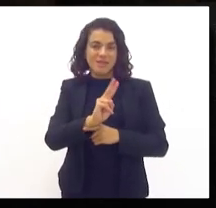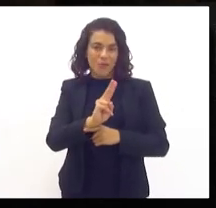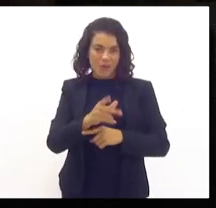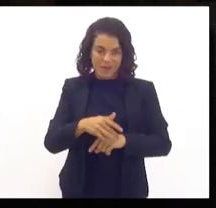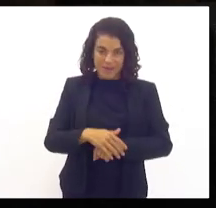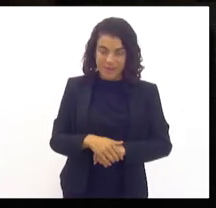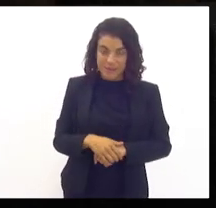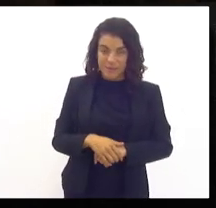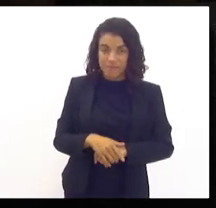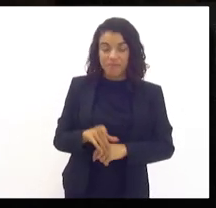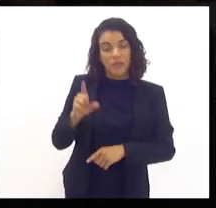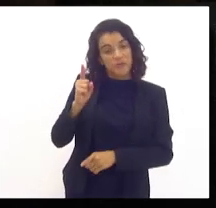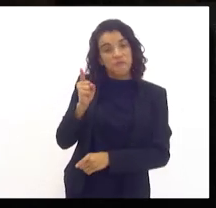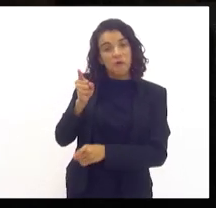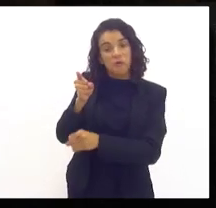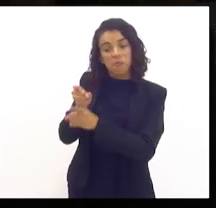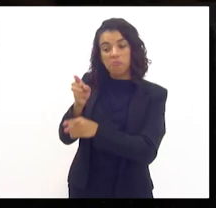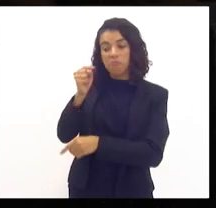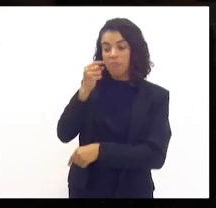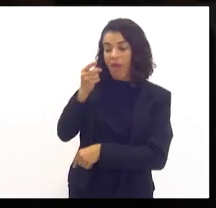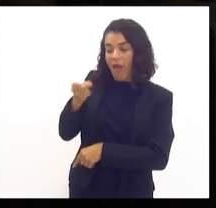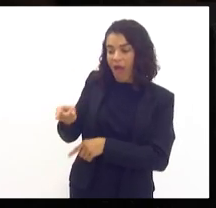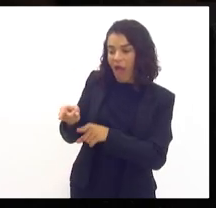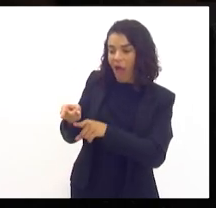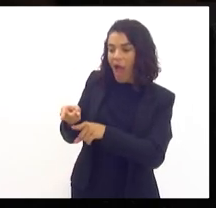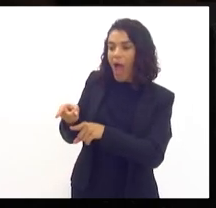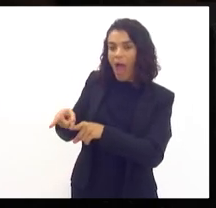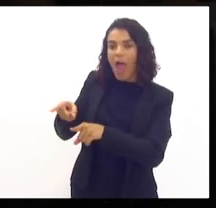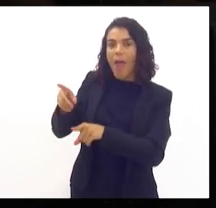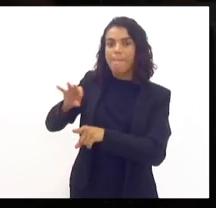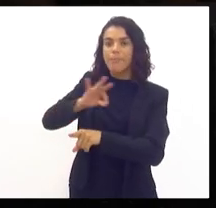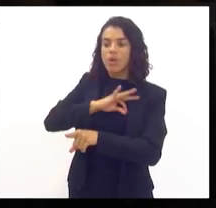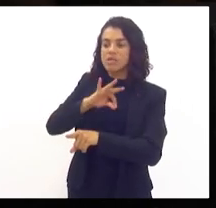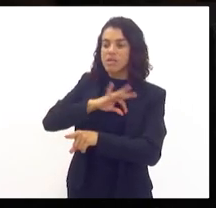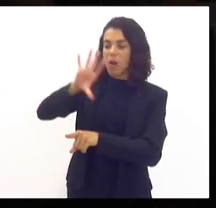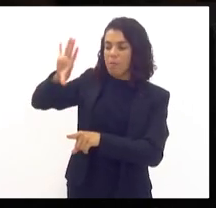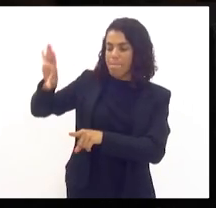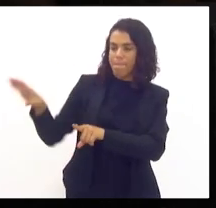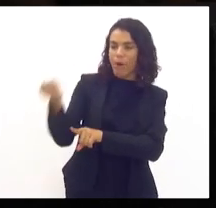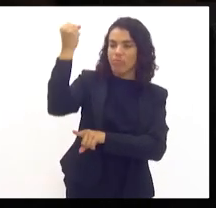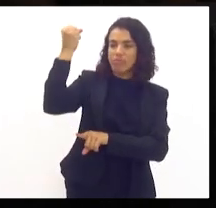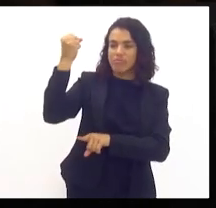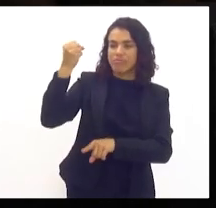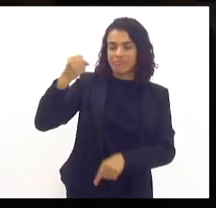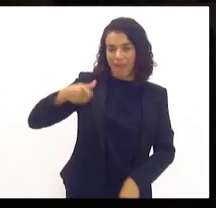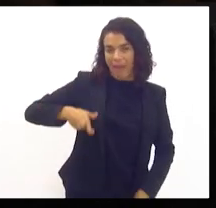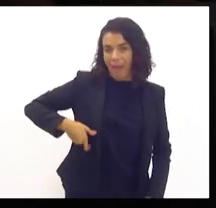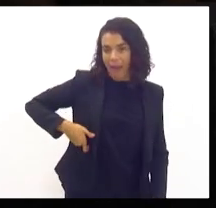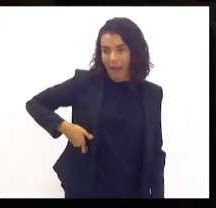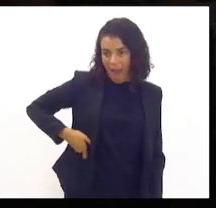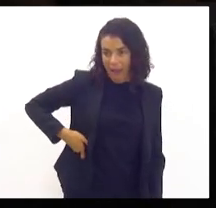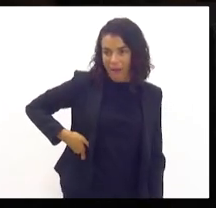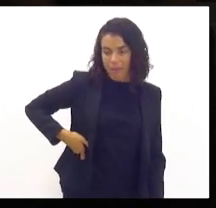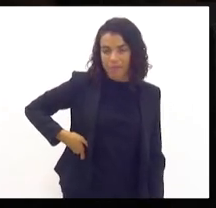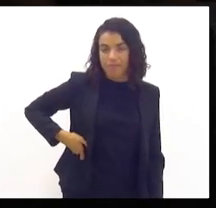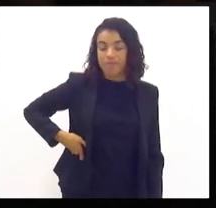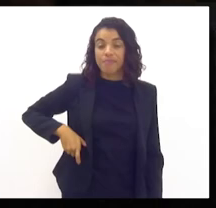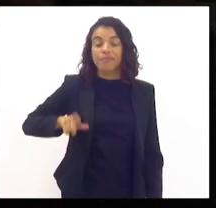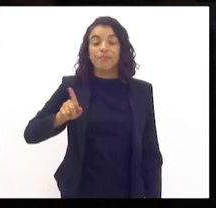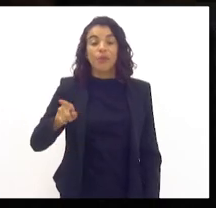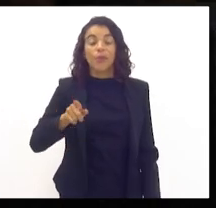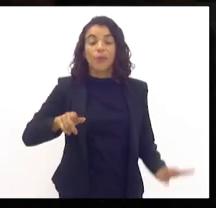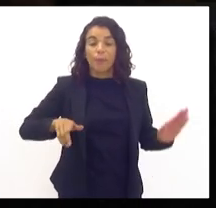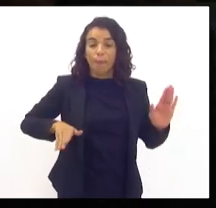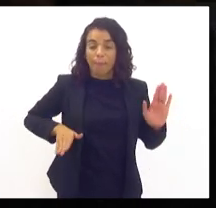foi identificado e lhe foi tomado a arma. E os bandidos,